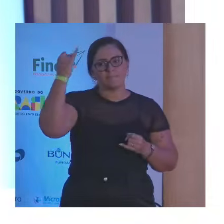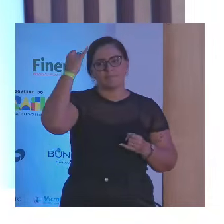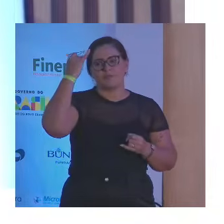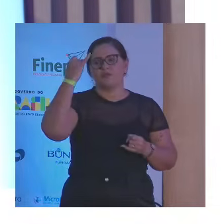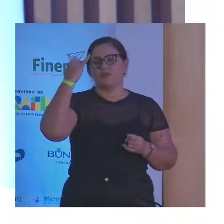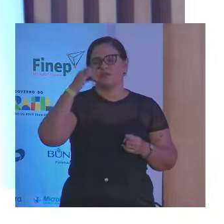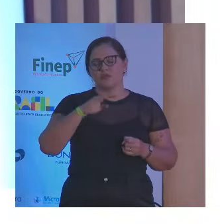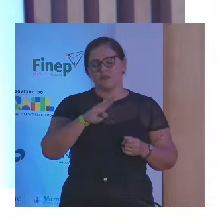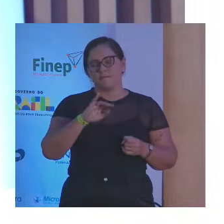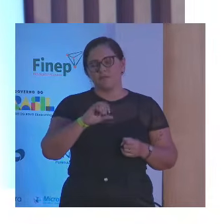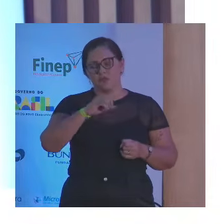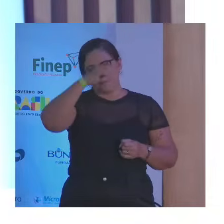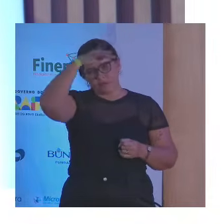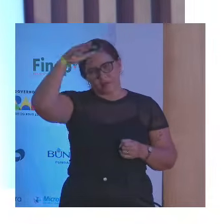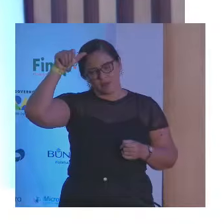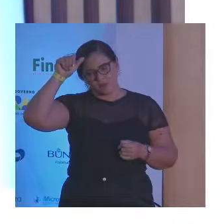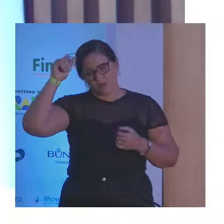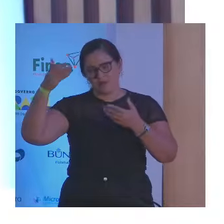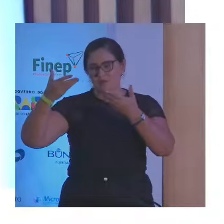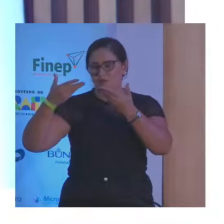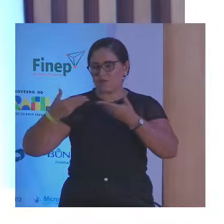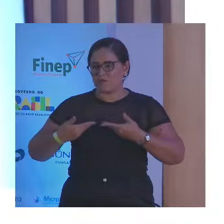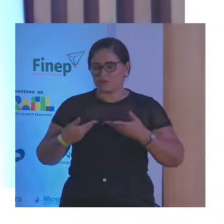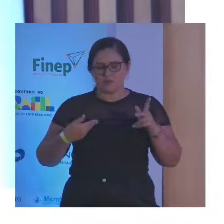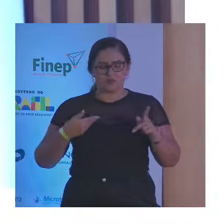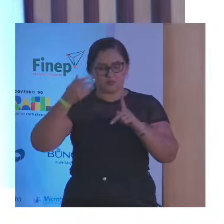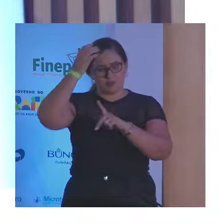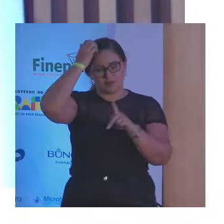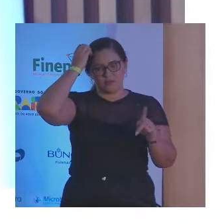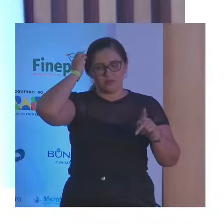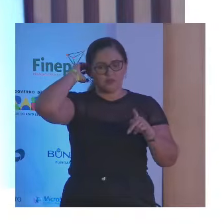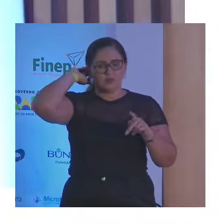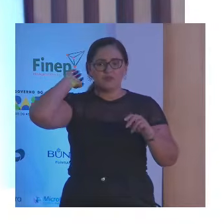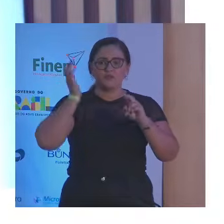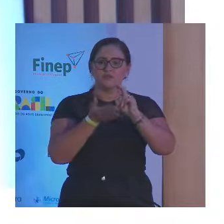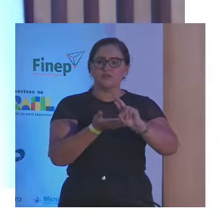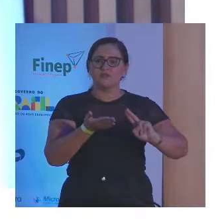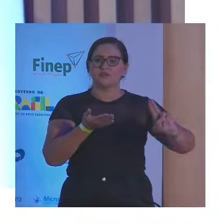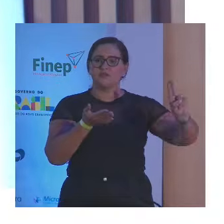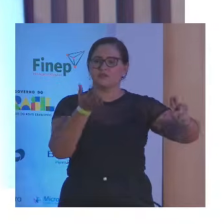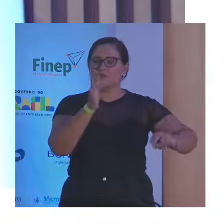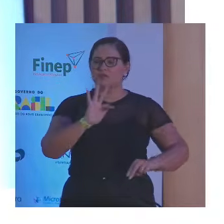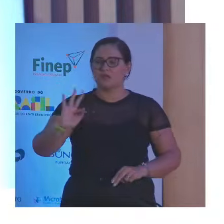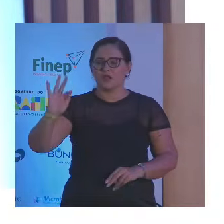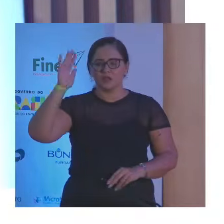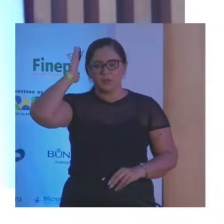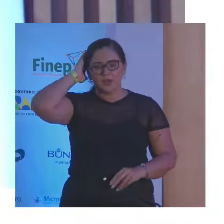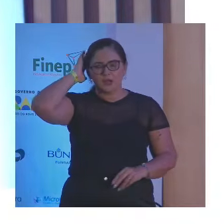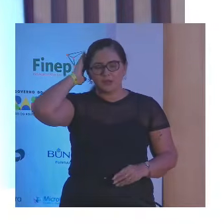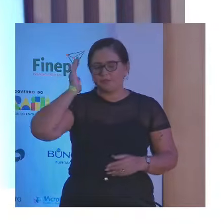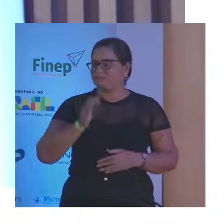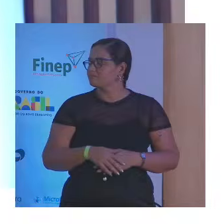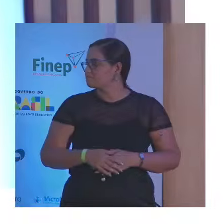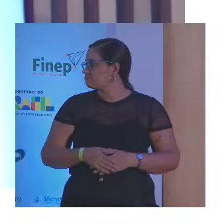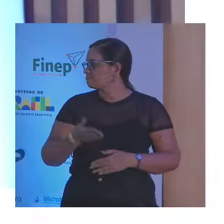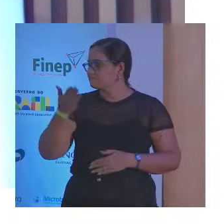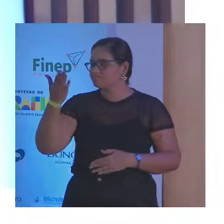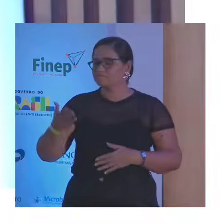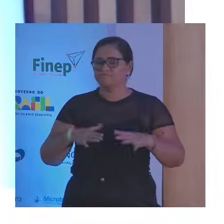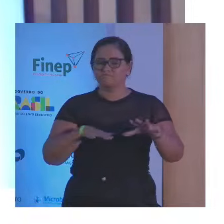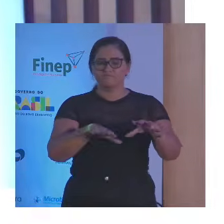foz do rio Amazonas, convidamos o professor Nils, da Universidade Federal do Pará. Nils é